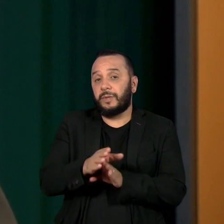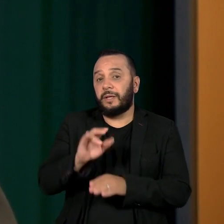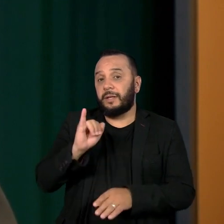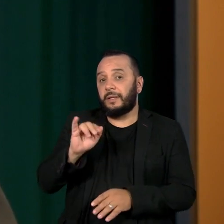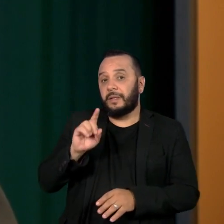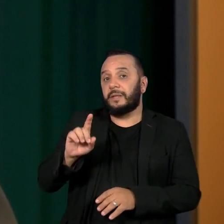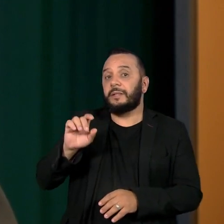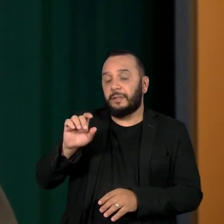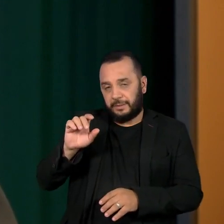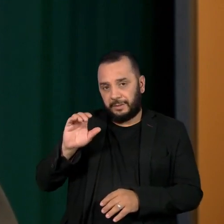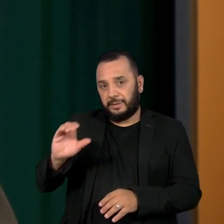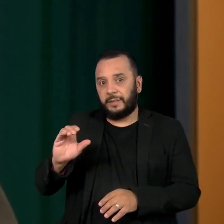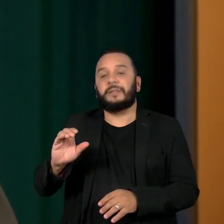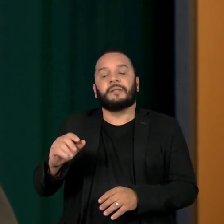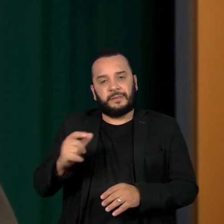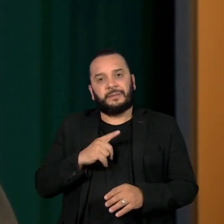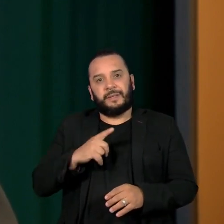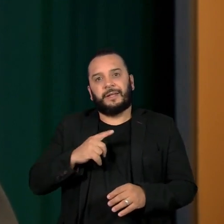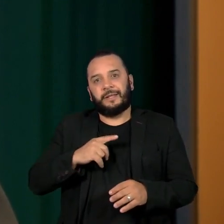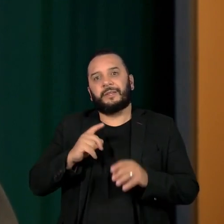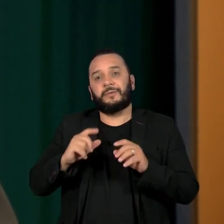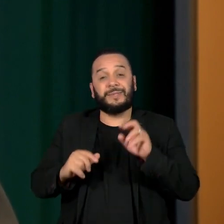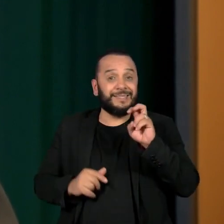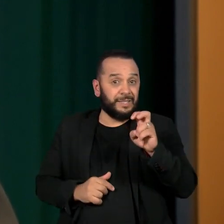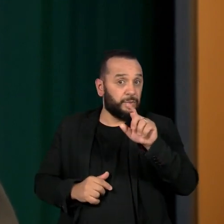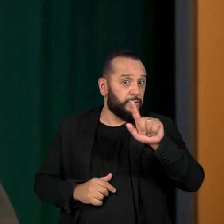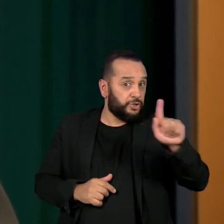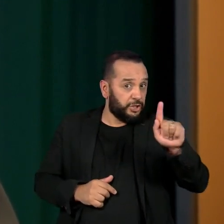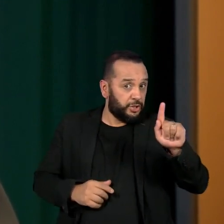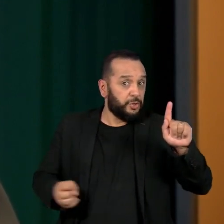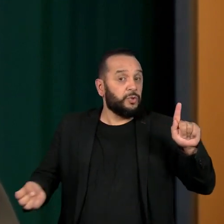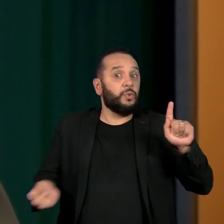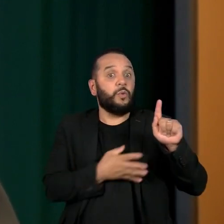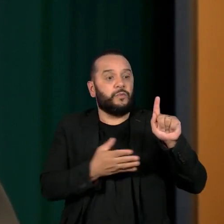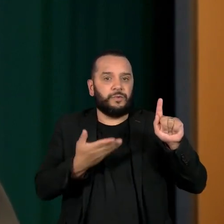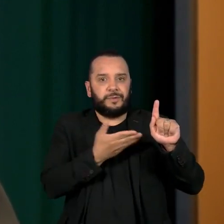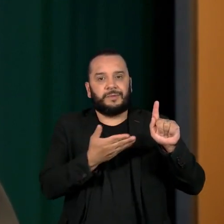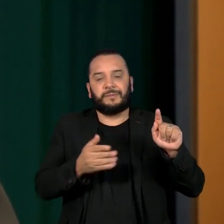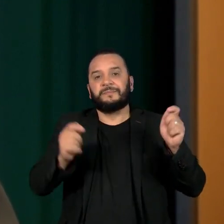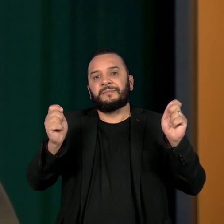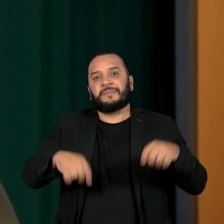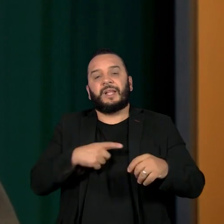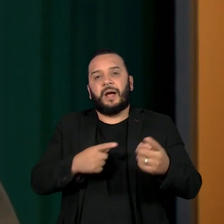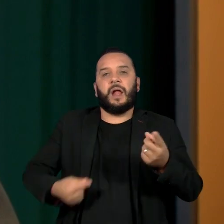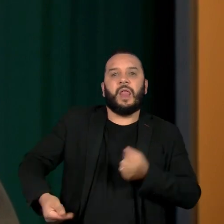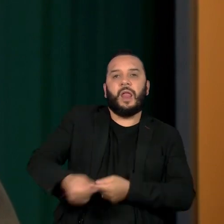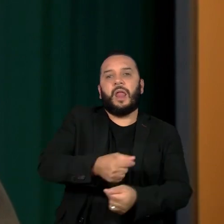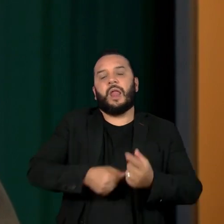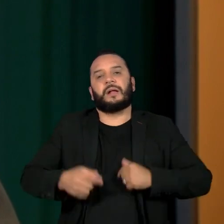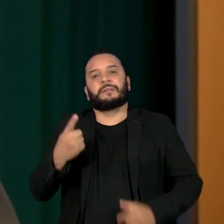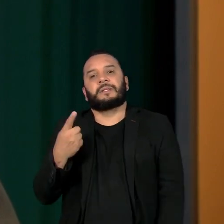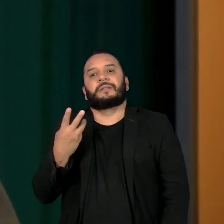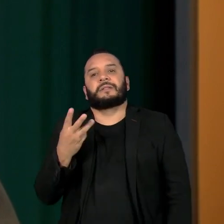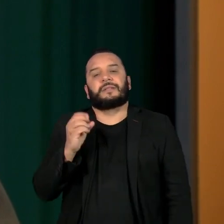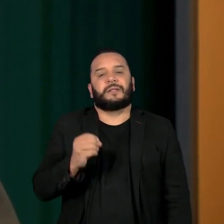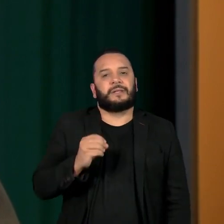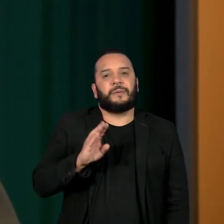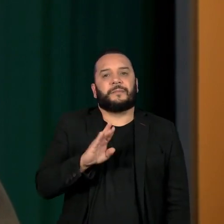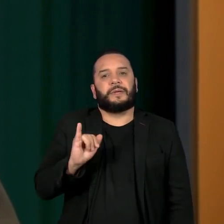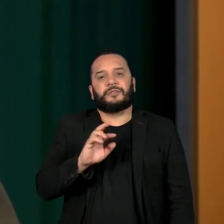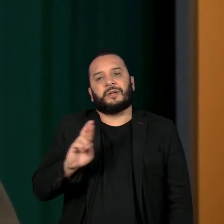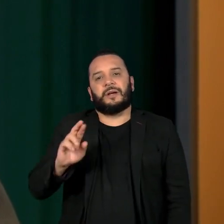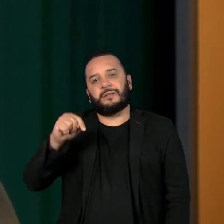internet móvel, o chamado 5G, vai movimentar cerca de 130 bilhões de reais no